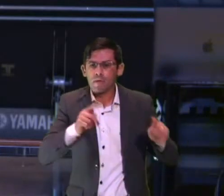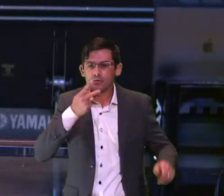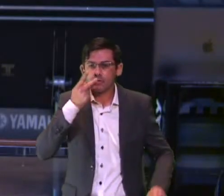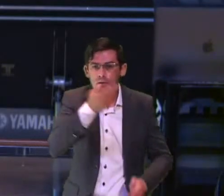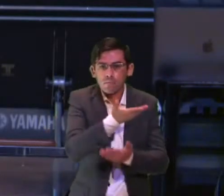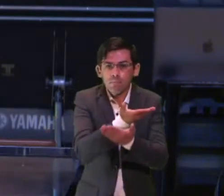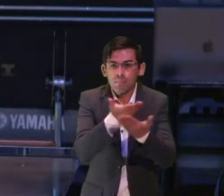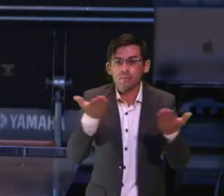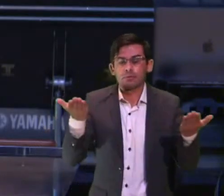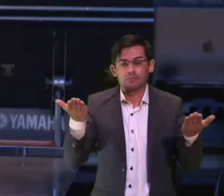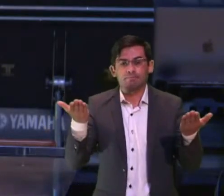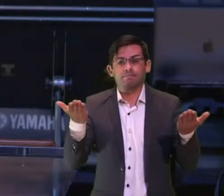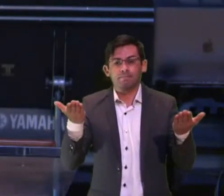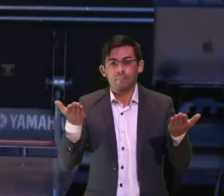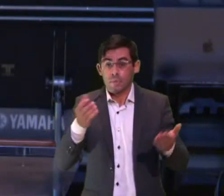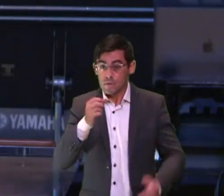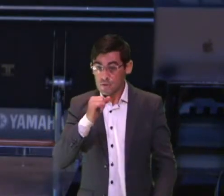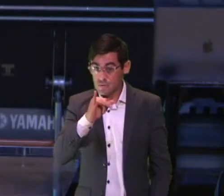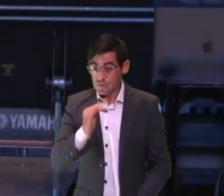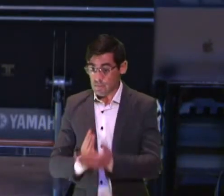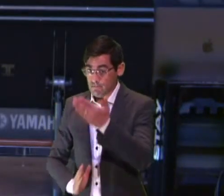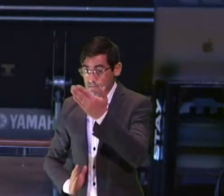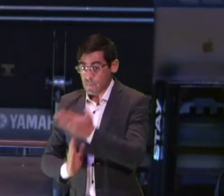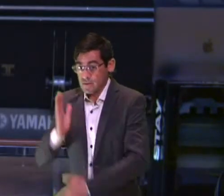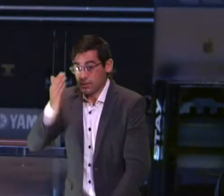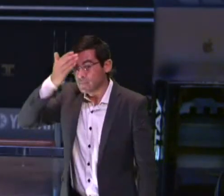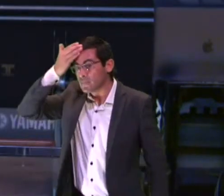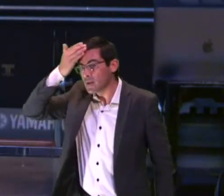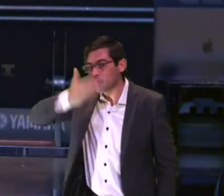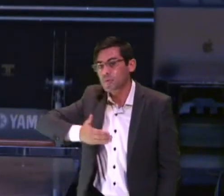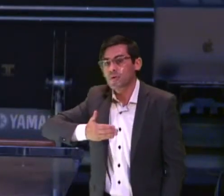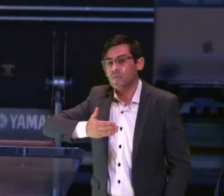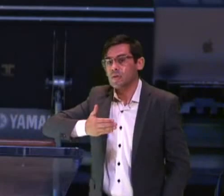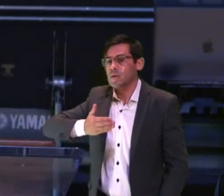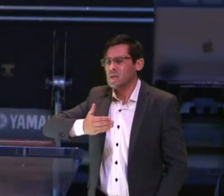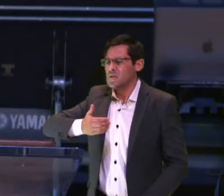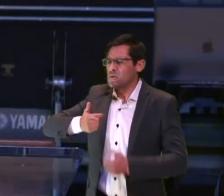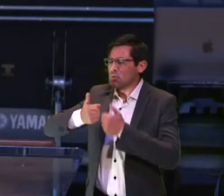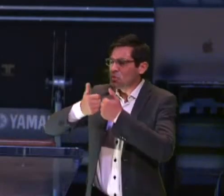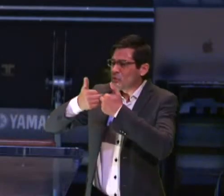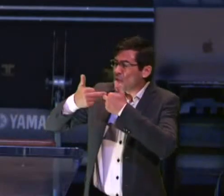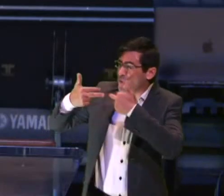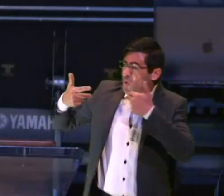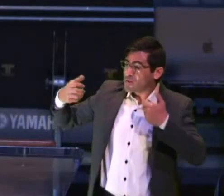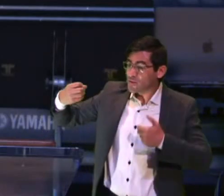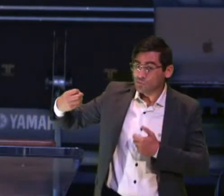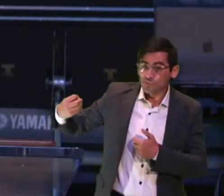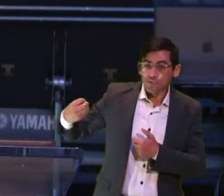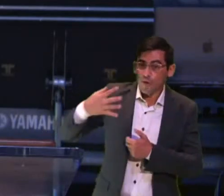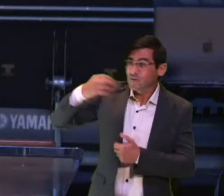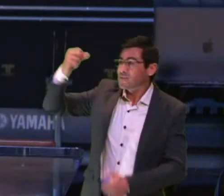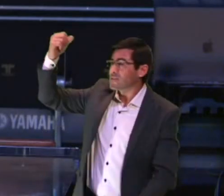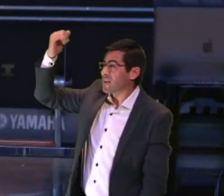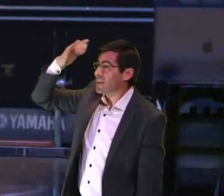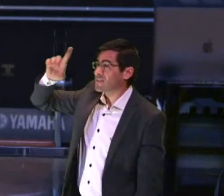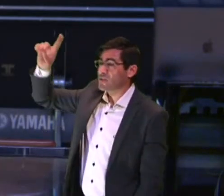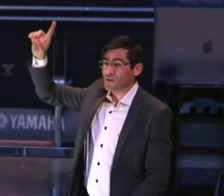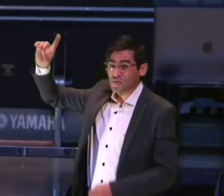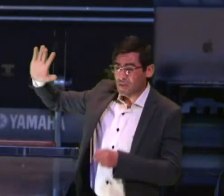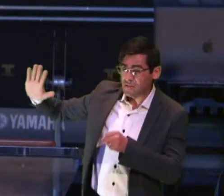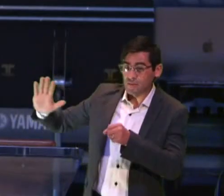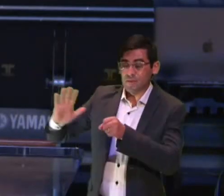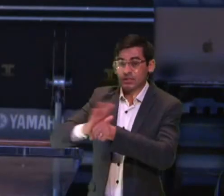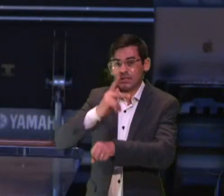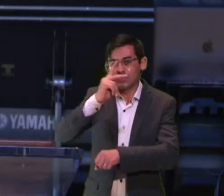dizer, se você passar no teste, depósitos novos da graça de Deus vão alcançar a